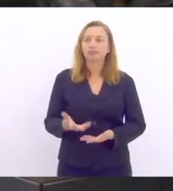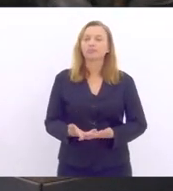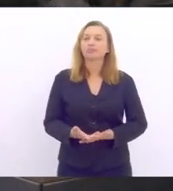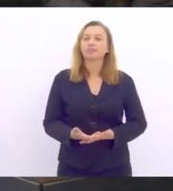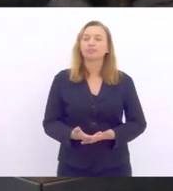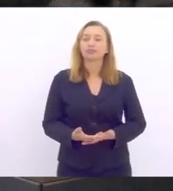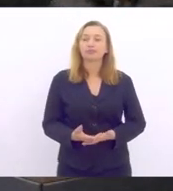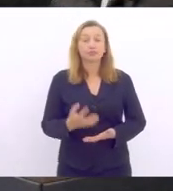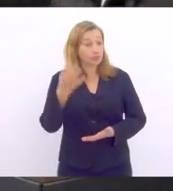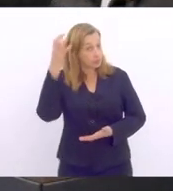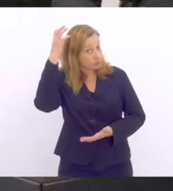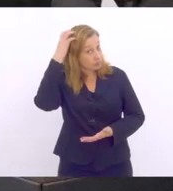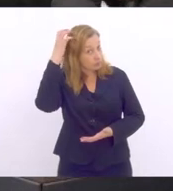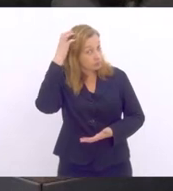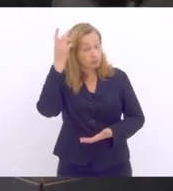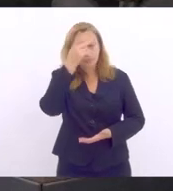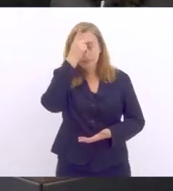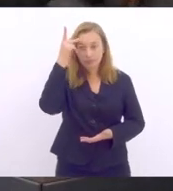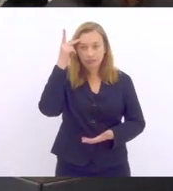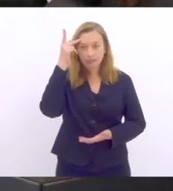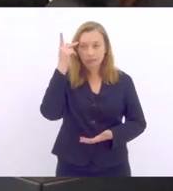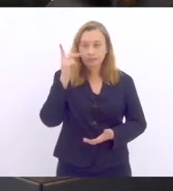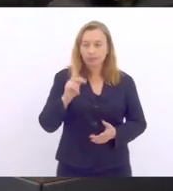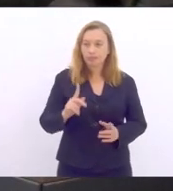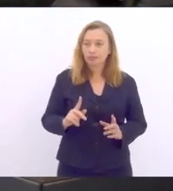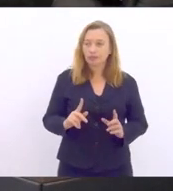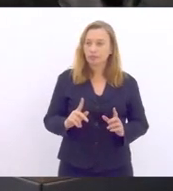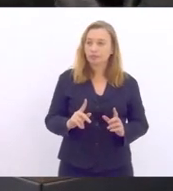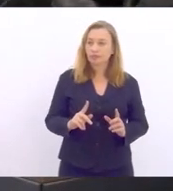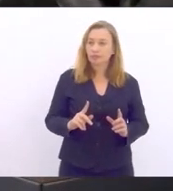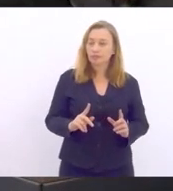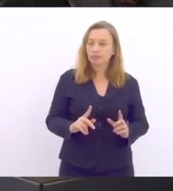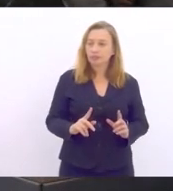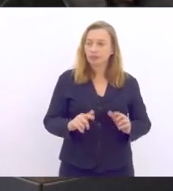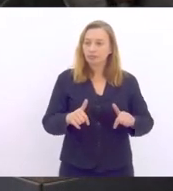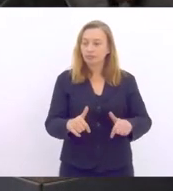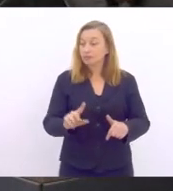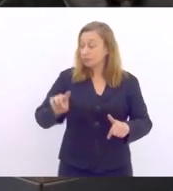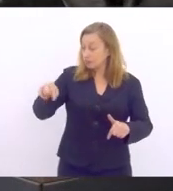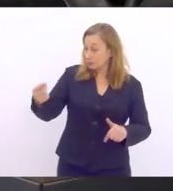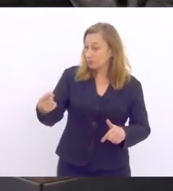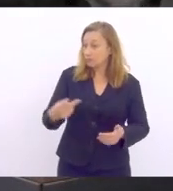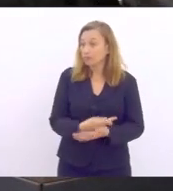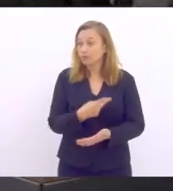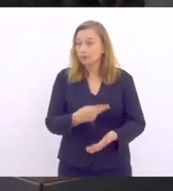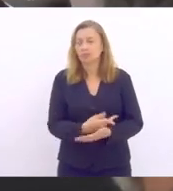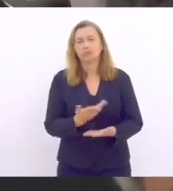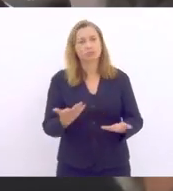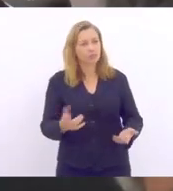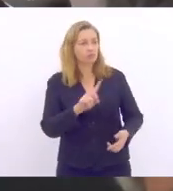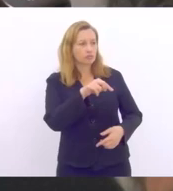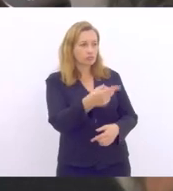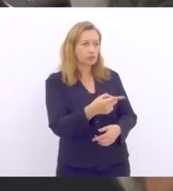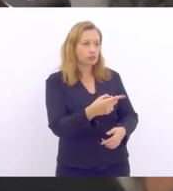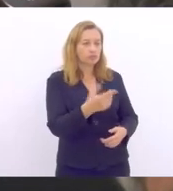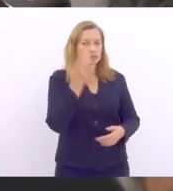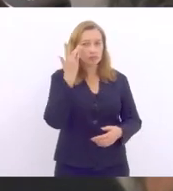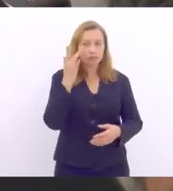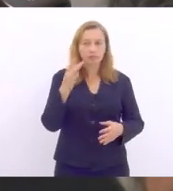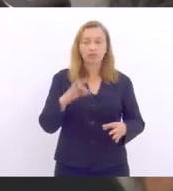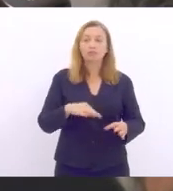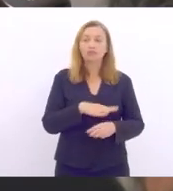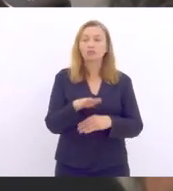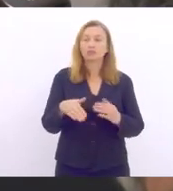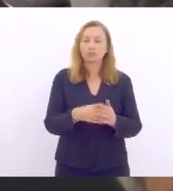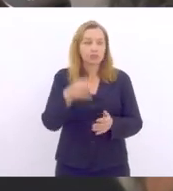é punir alguém por um ato que outro cometeu. Outra coisa é achar que todos são irresponsáveis, e a gente vê as